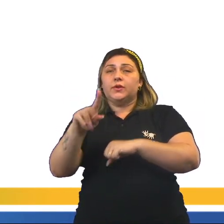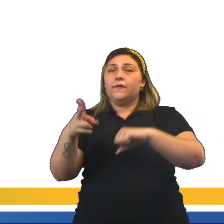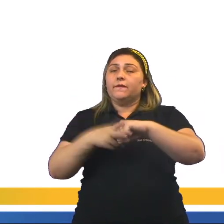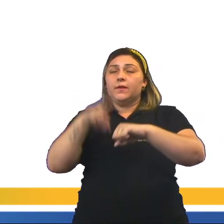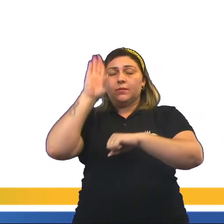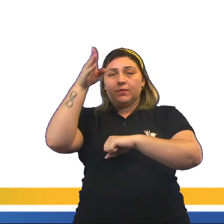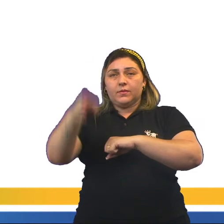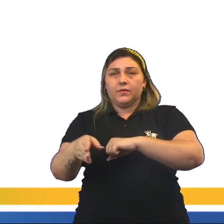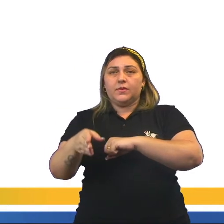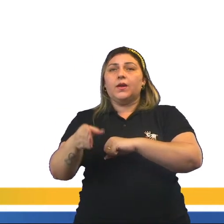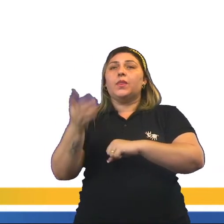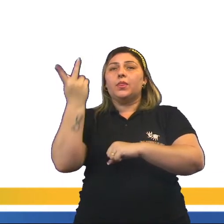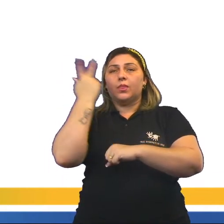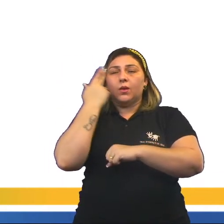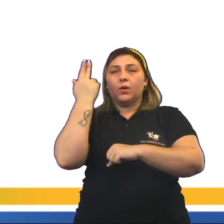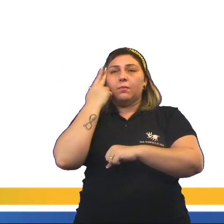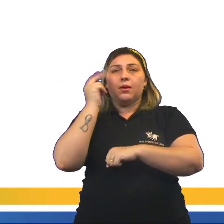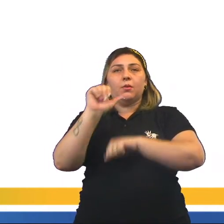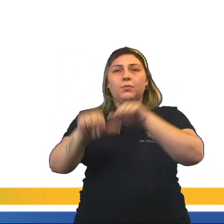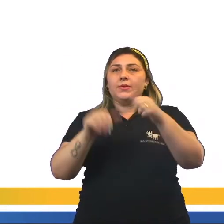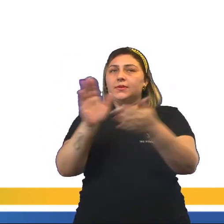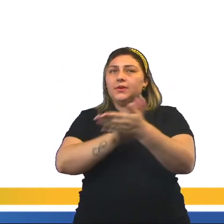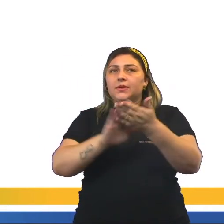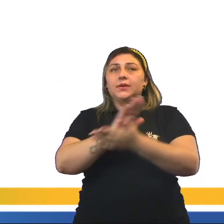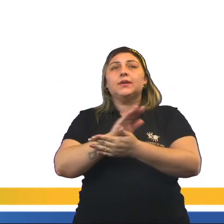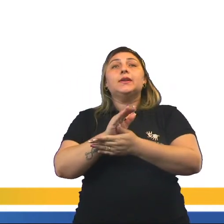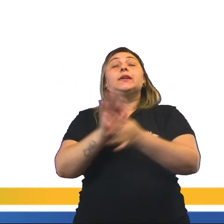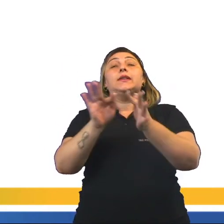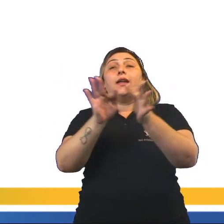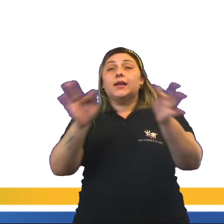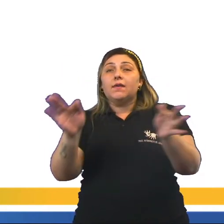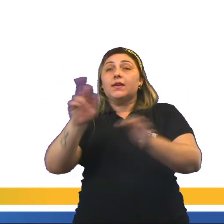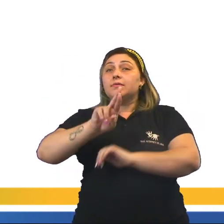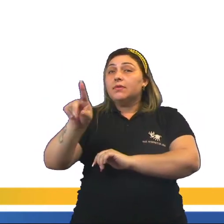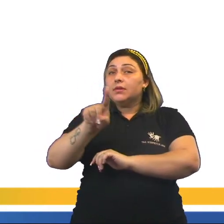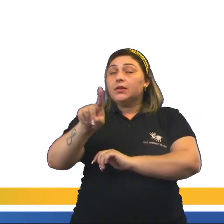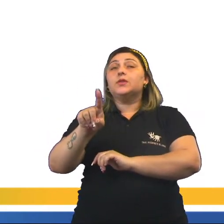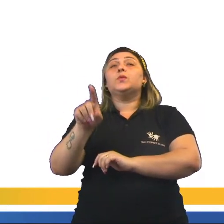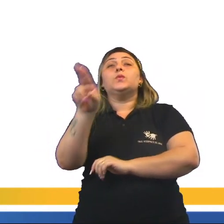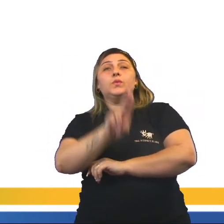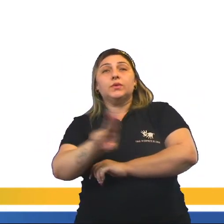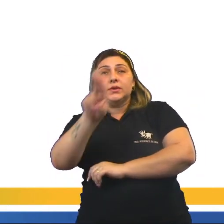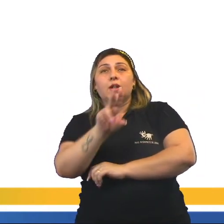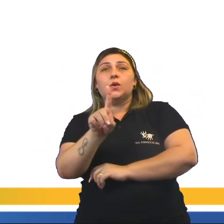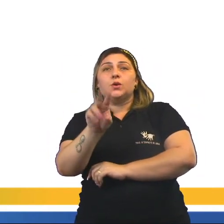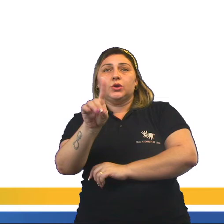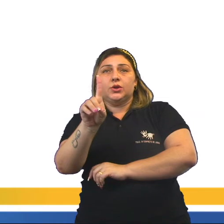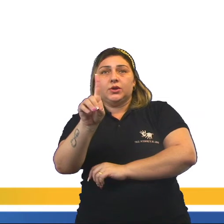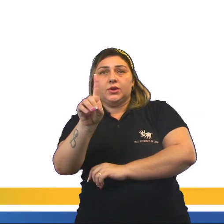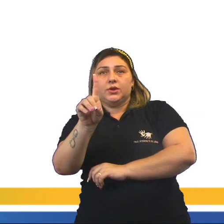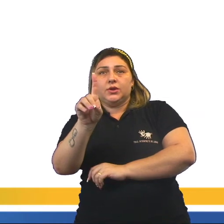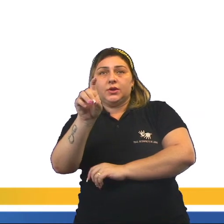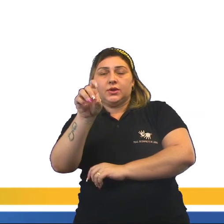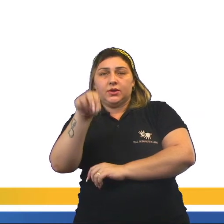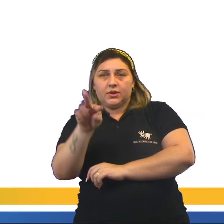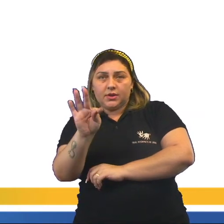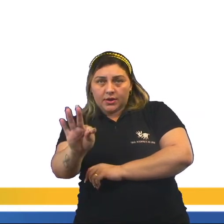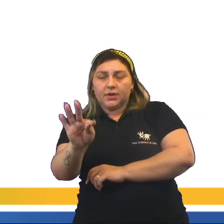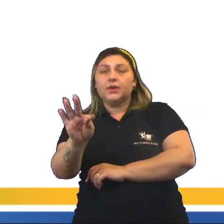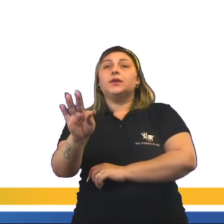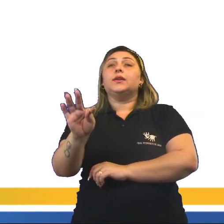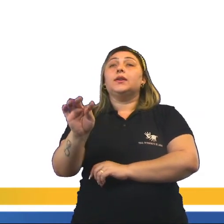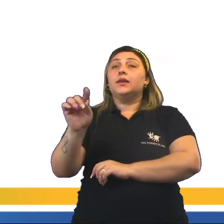verbo principal vai vir normal, sem nenhuma alteração. Nas frases negativas, nós usamos o didn't, que é a forma negativa